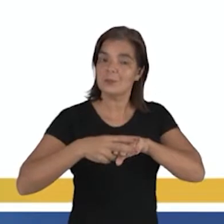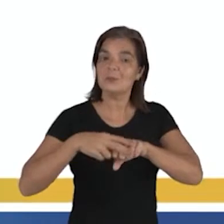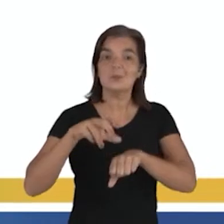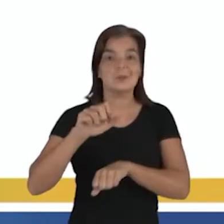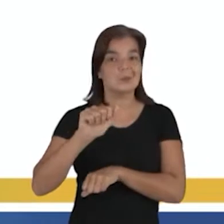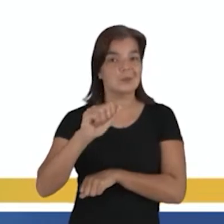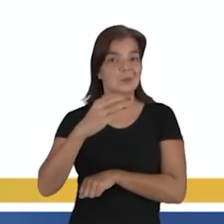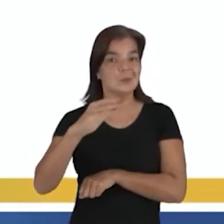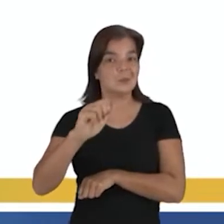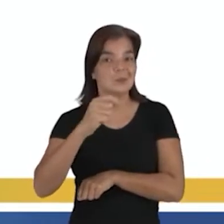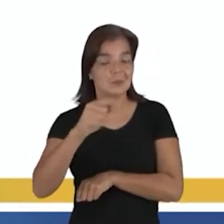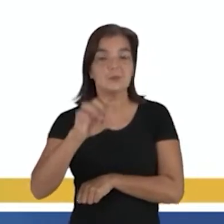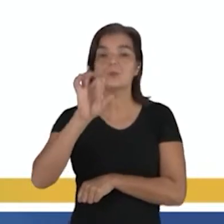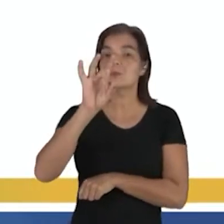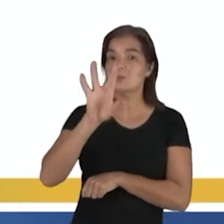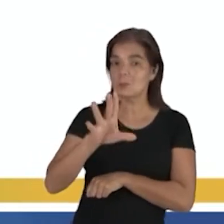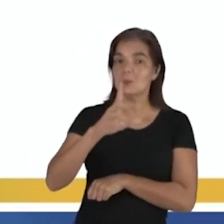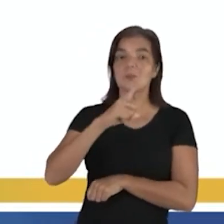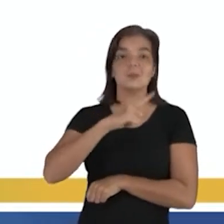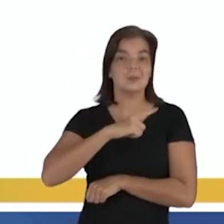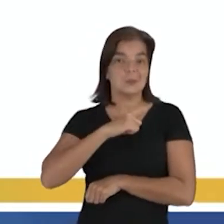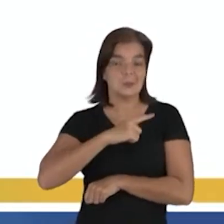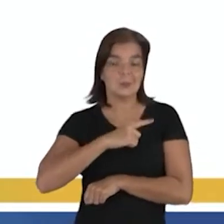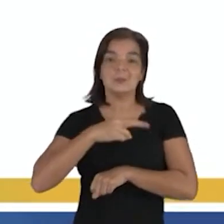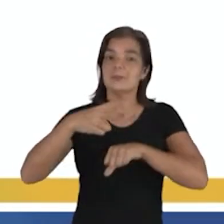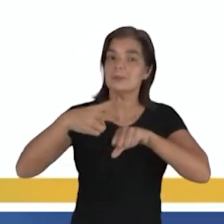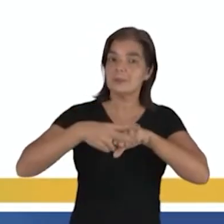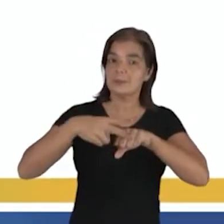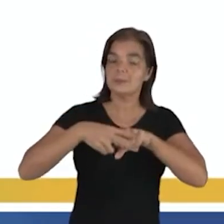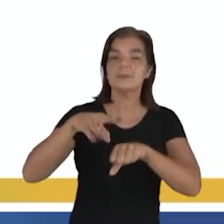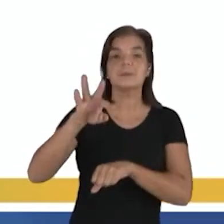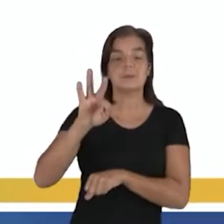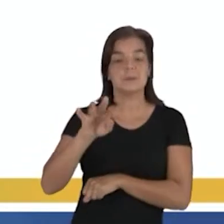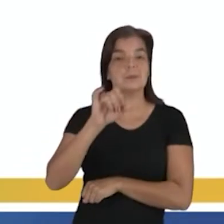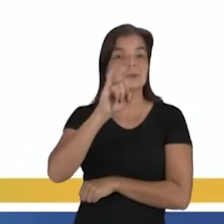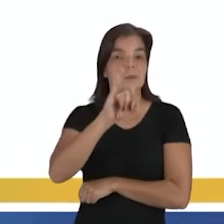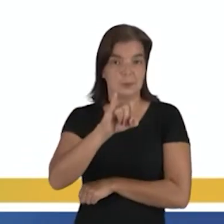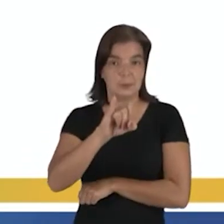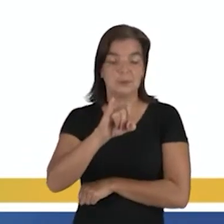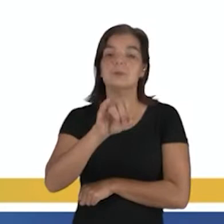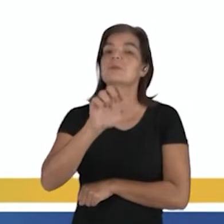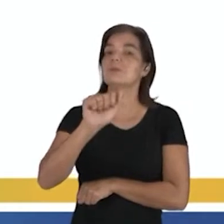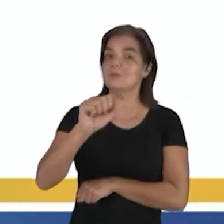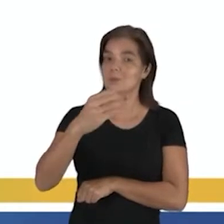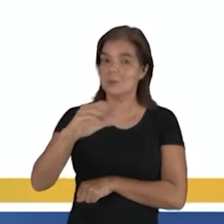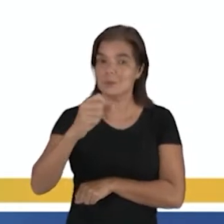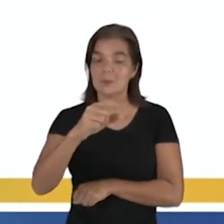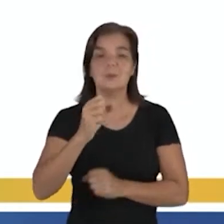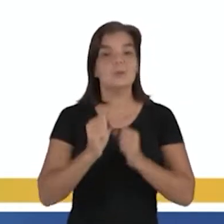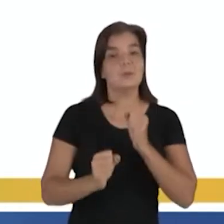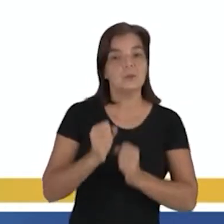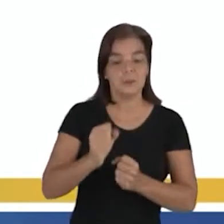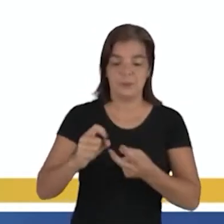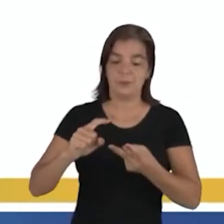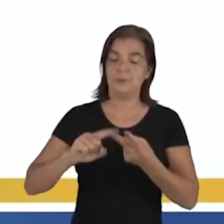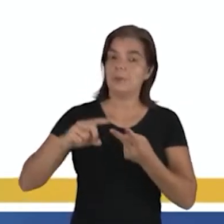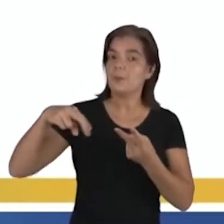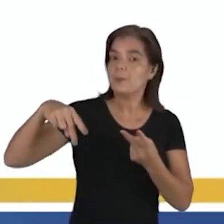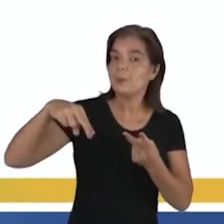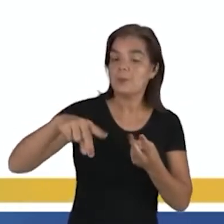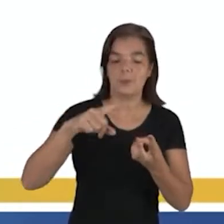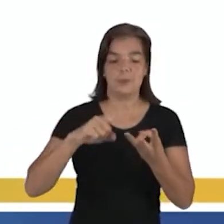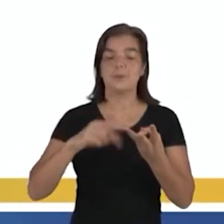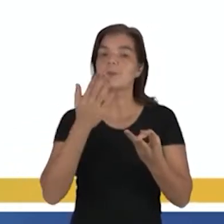porque só existe transitividade verbal se o verbo for de ação. Correr,